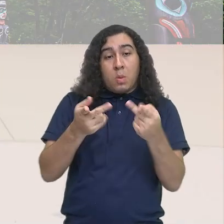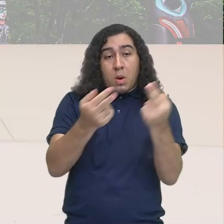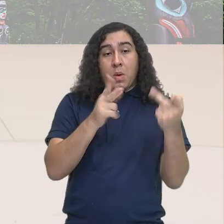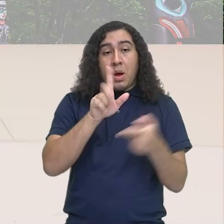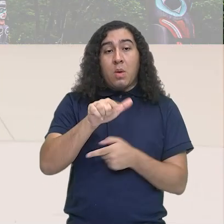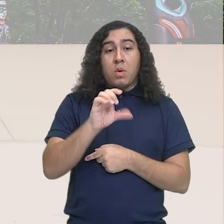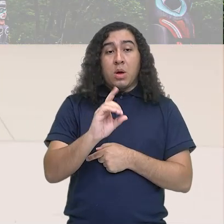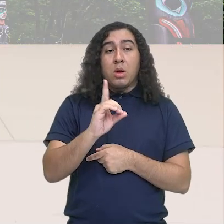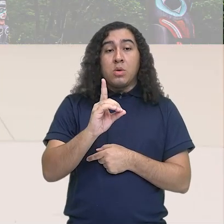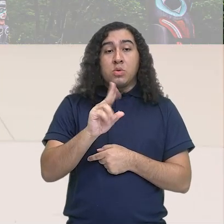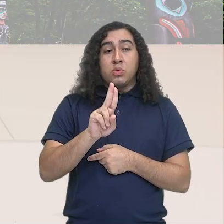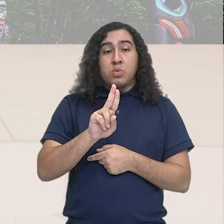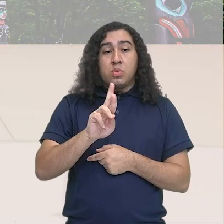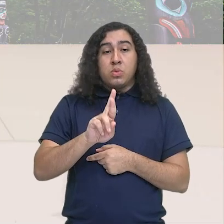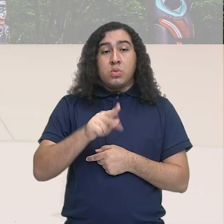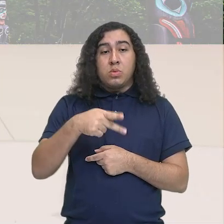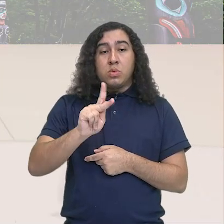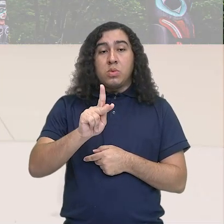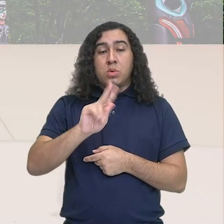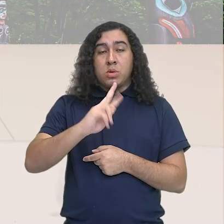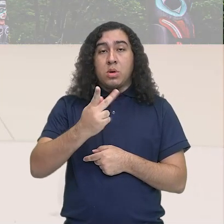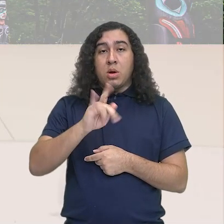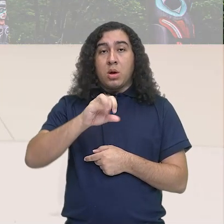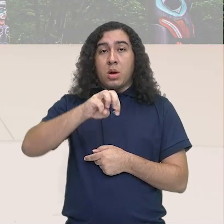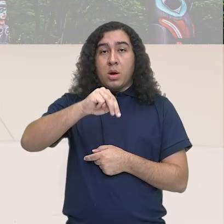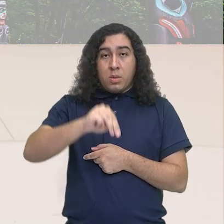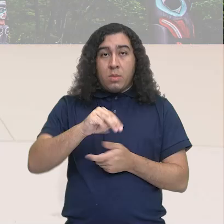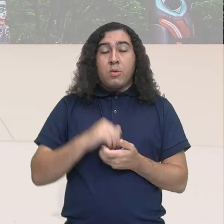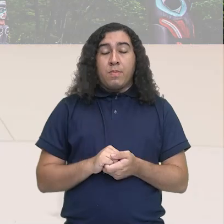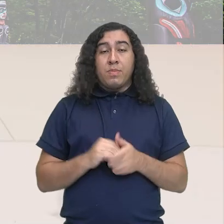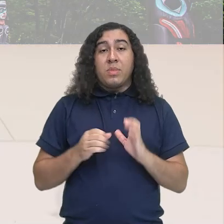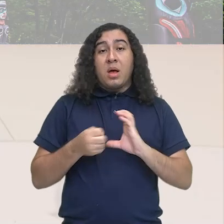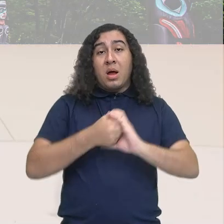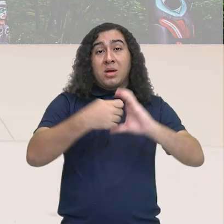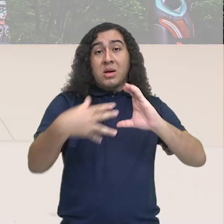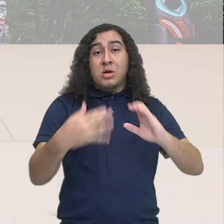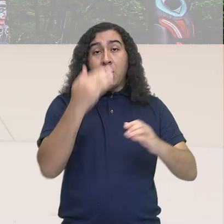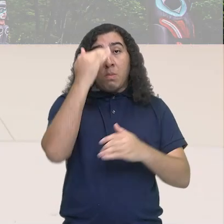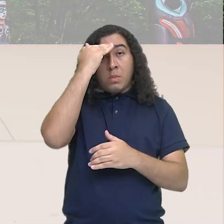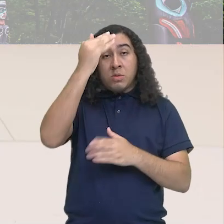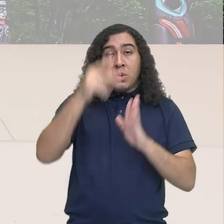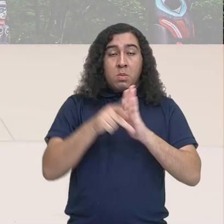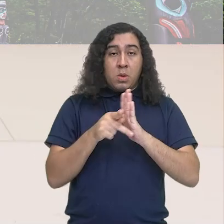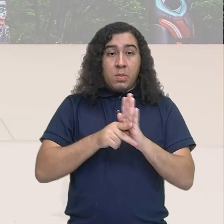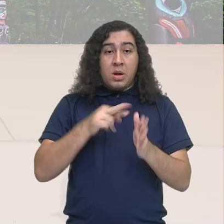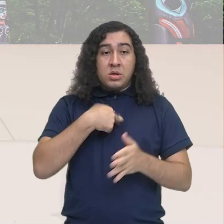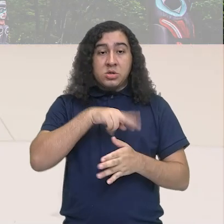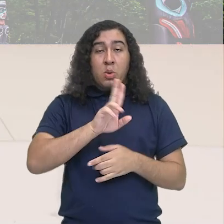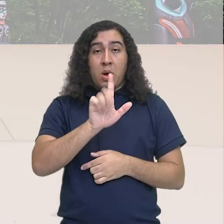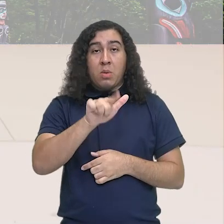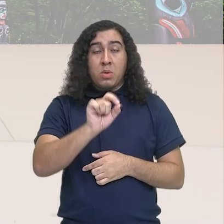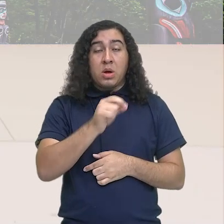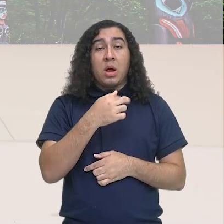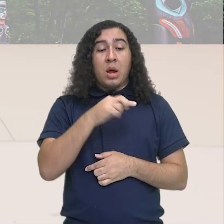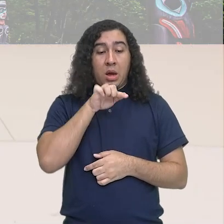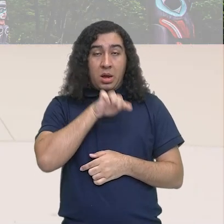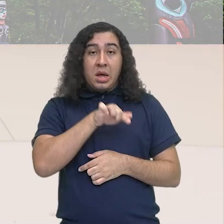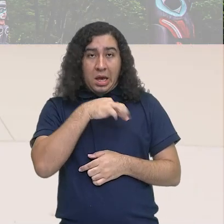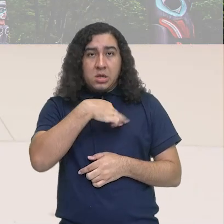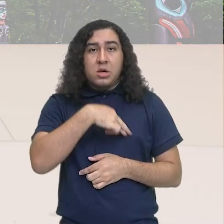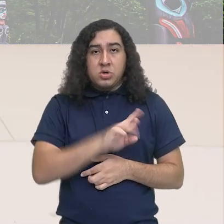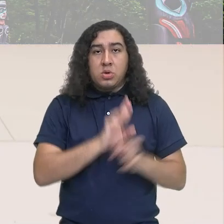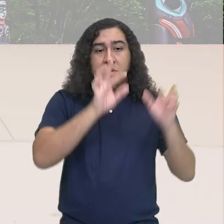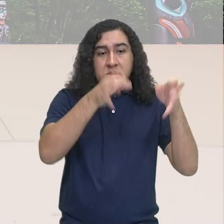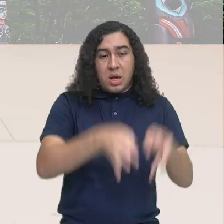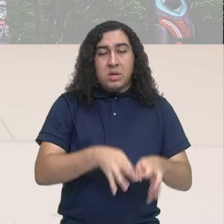Durkheim. Para Durkheim, a característica essencial da religião é o sagrado, que é